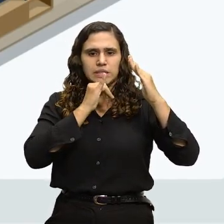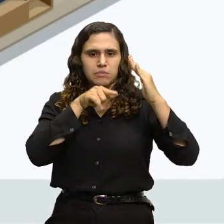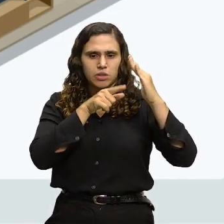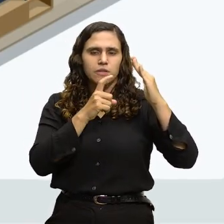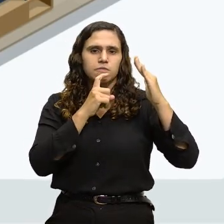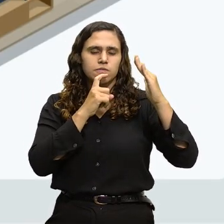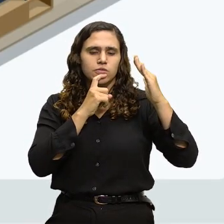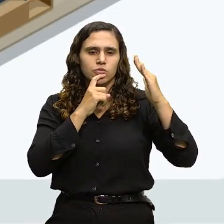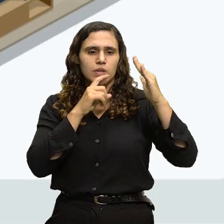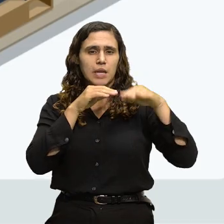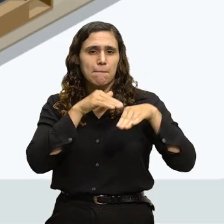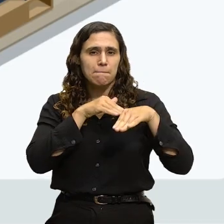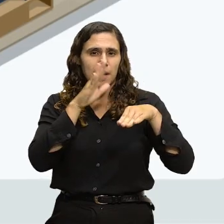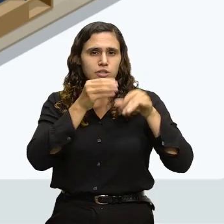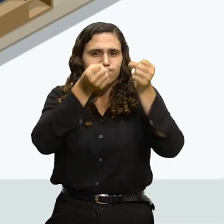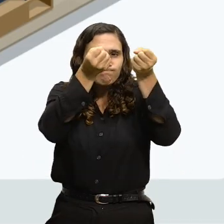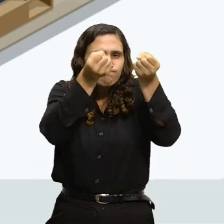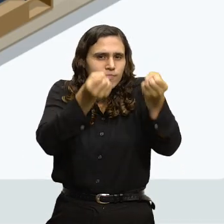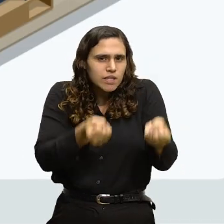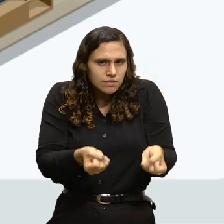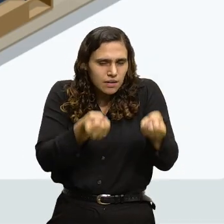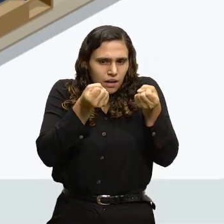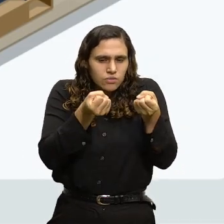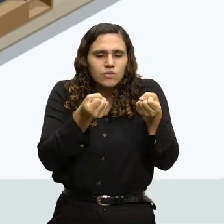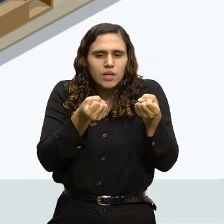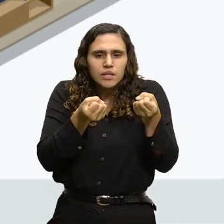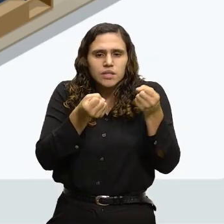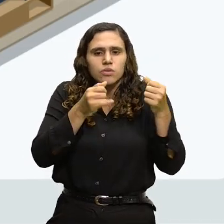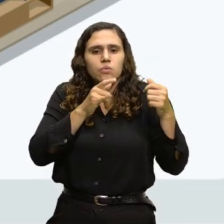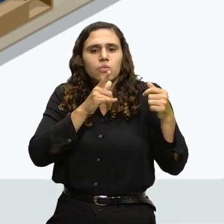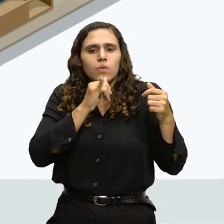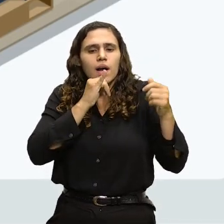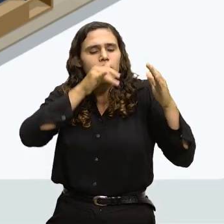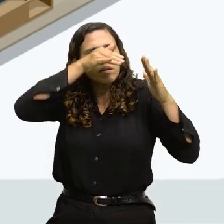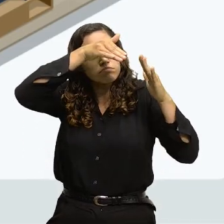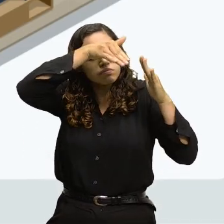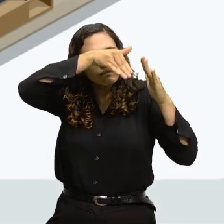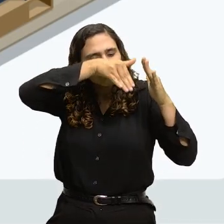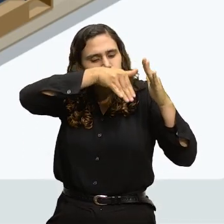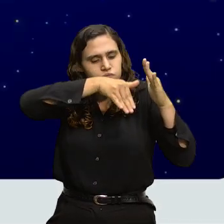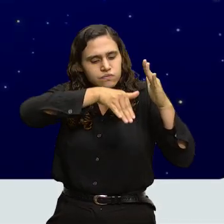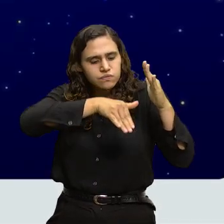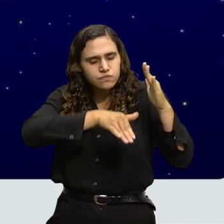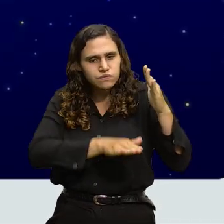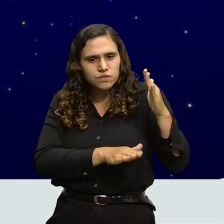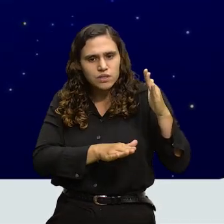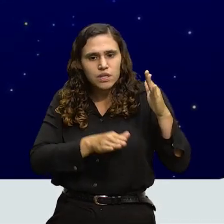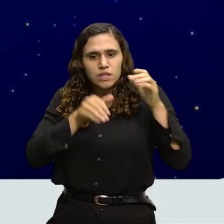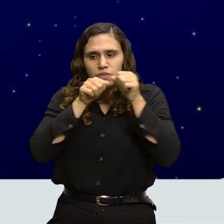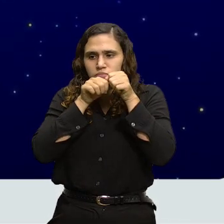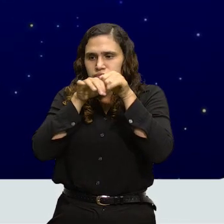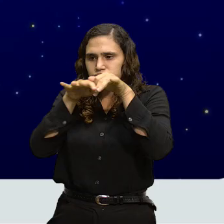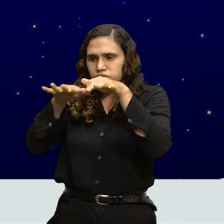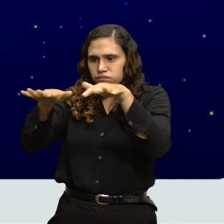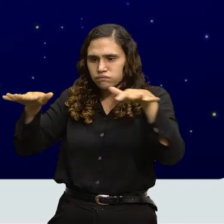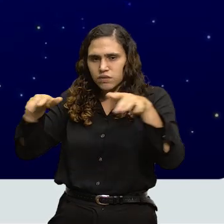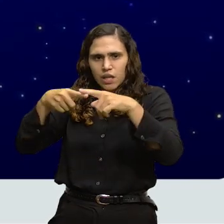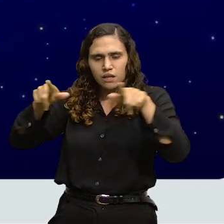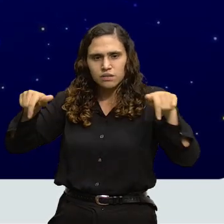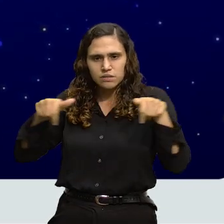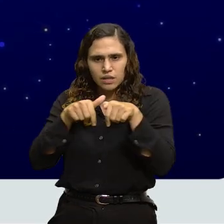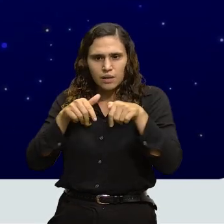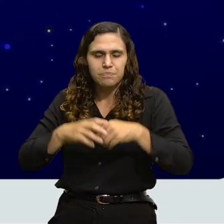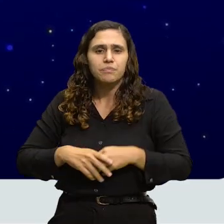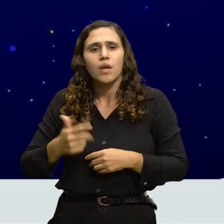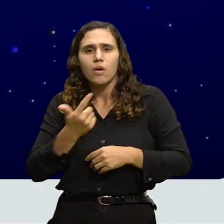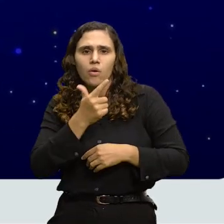o ar quente, esse ar frio vai descer e vai ocupar toda a região da sala. O próximo processo de propagação